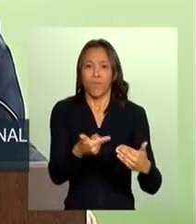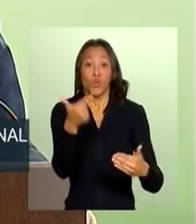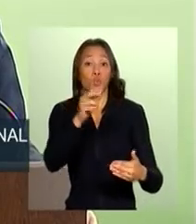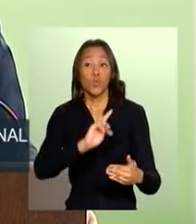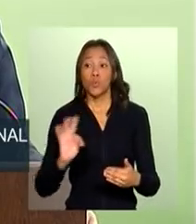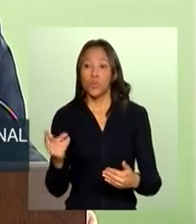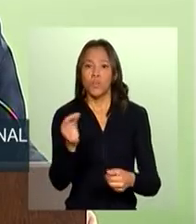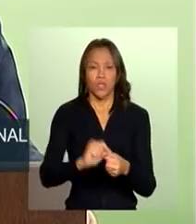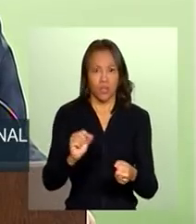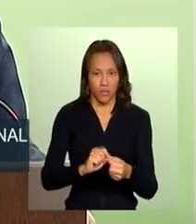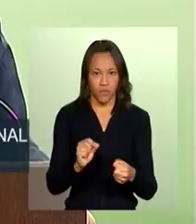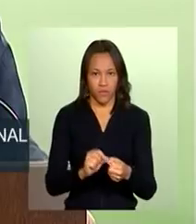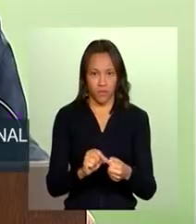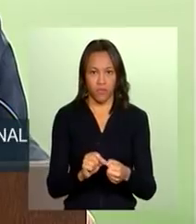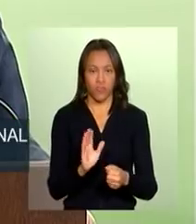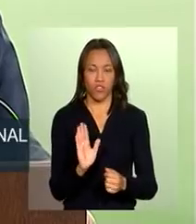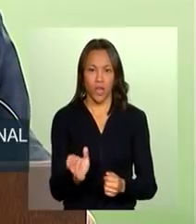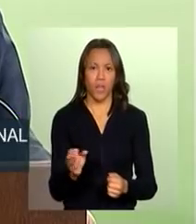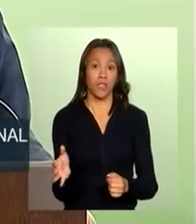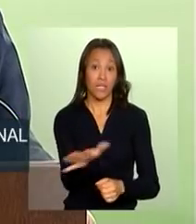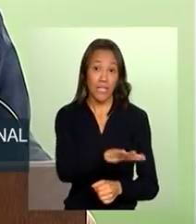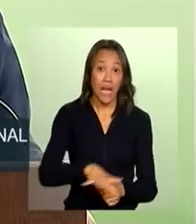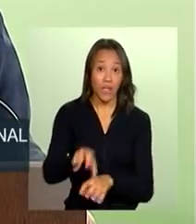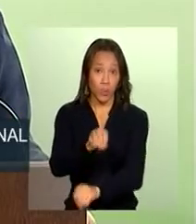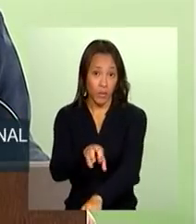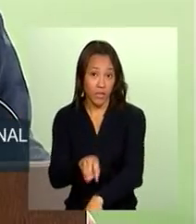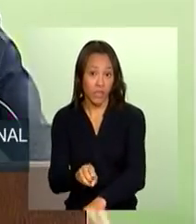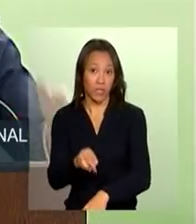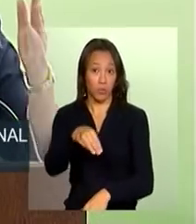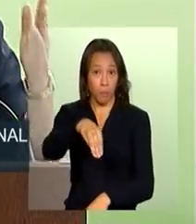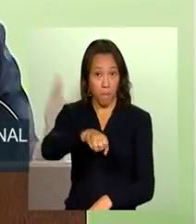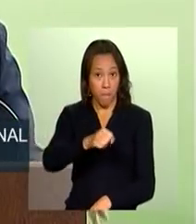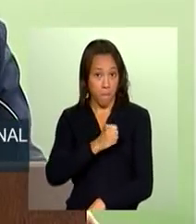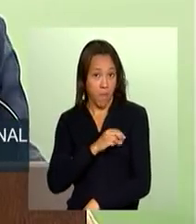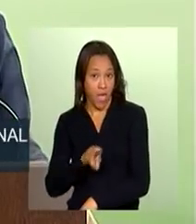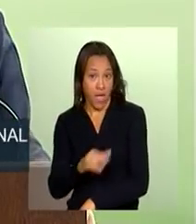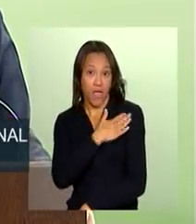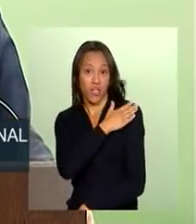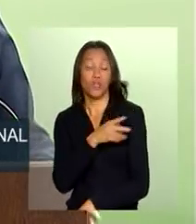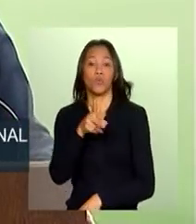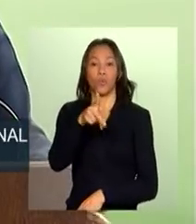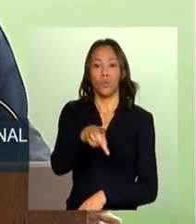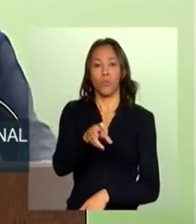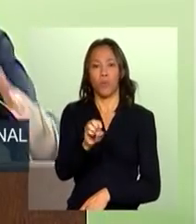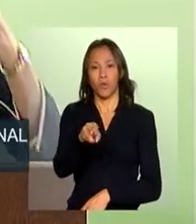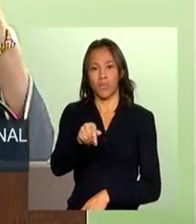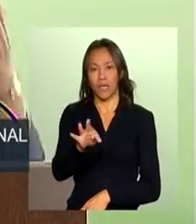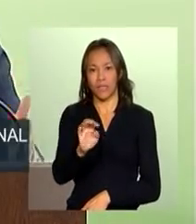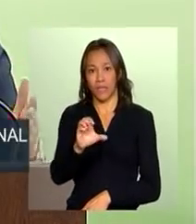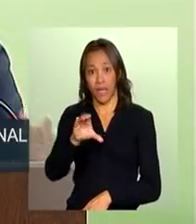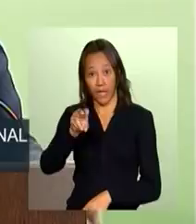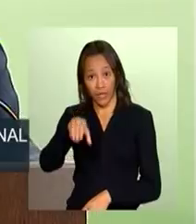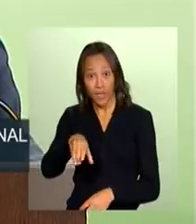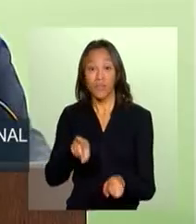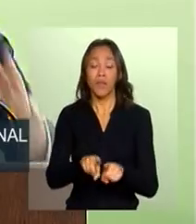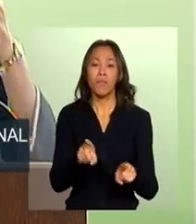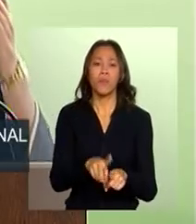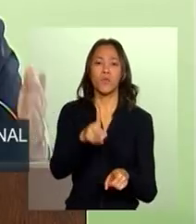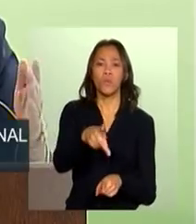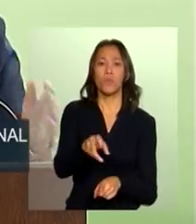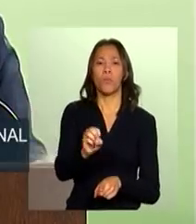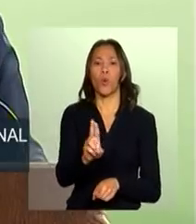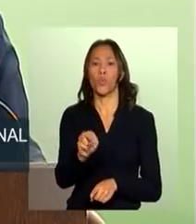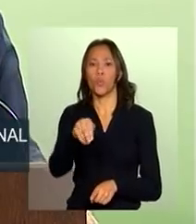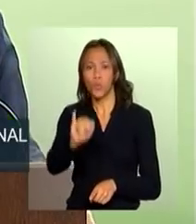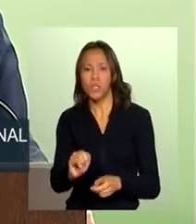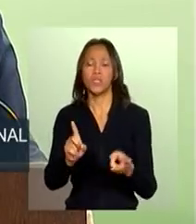sendo feito na área do ensino médio profissionalizante com Pronatec, na área do Proi, do